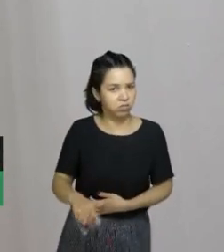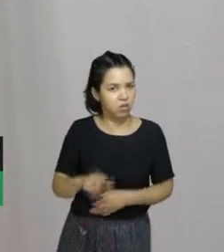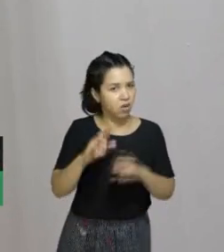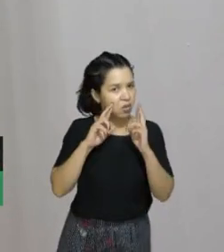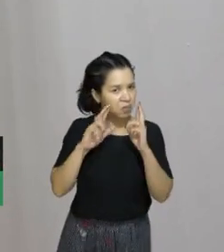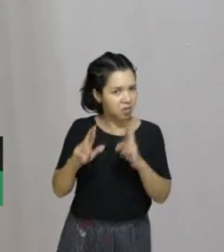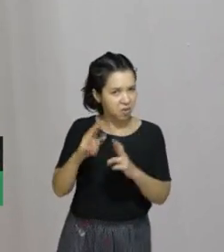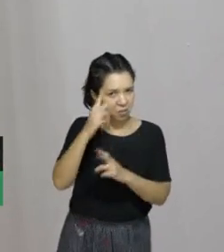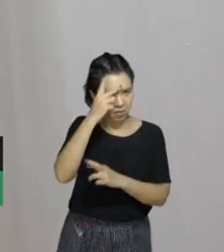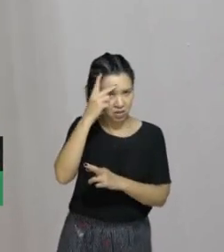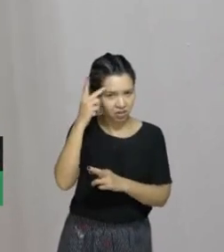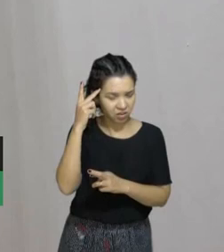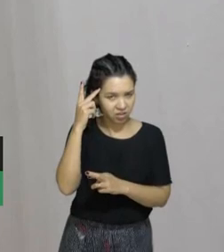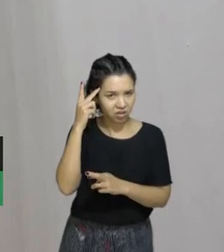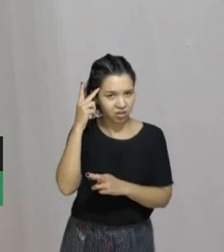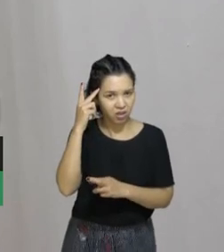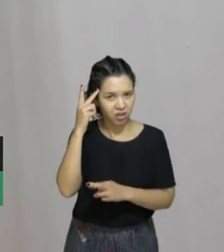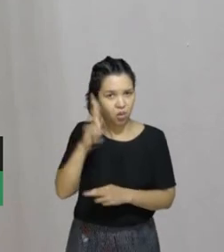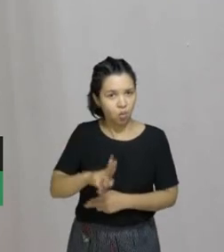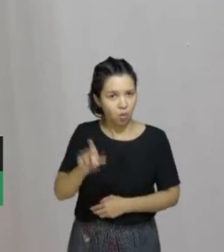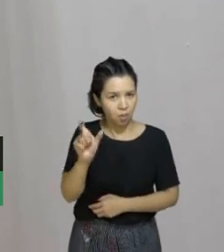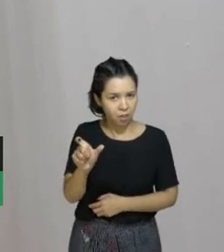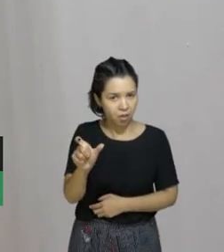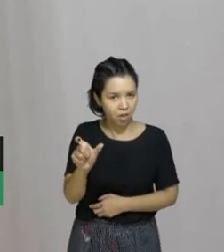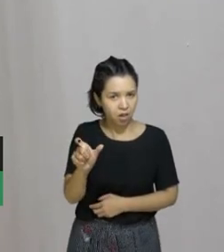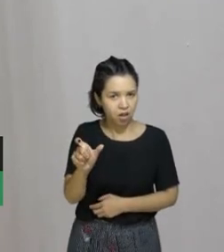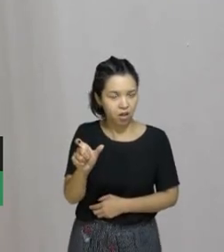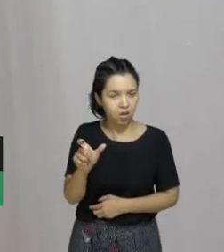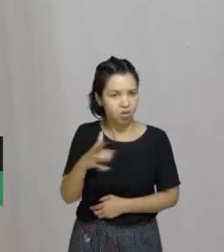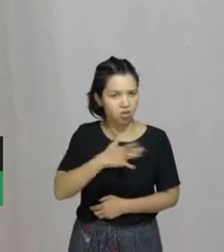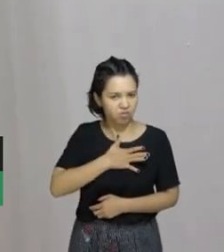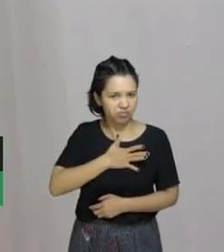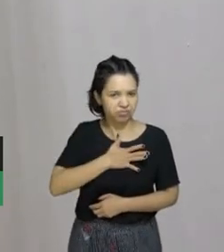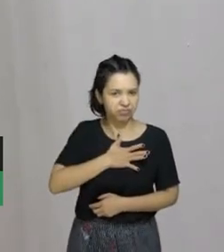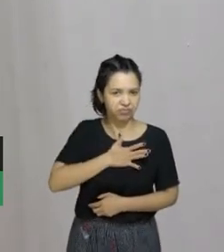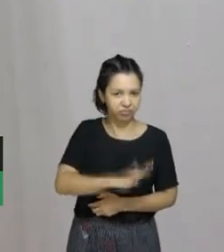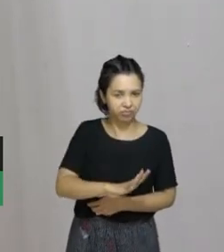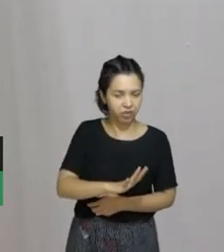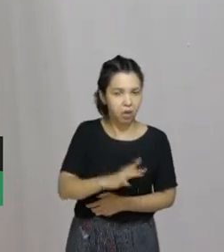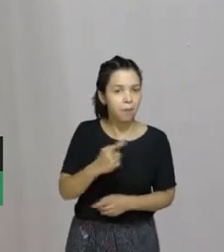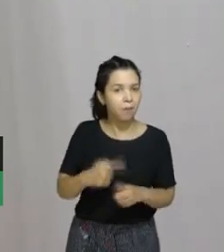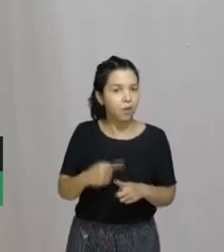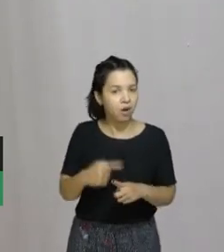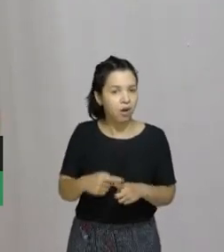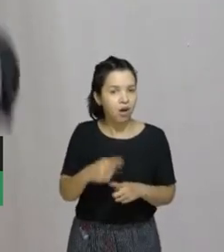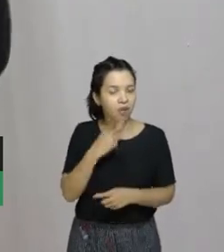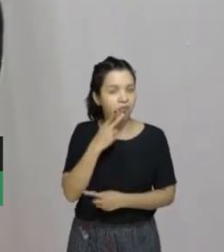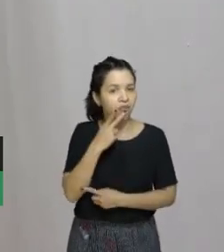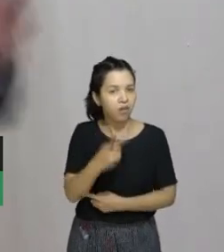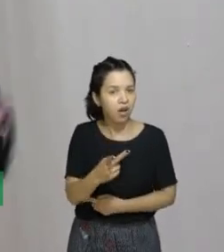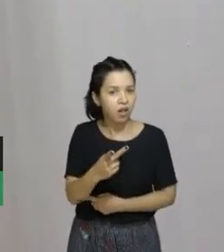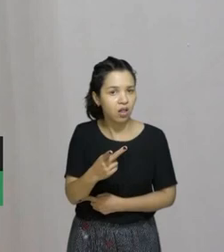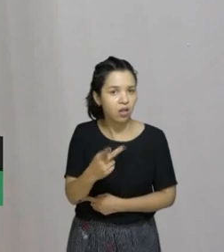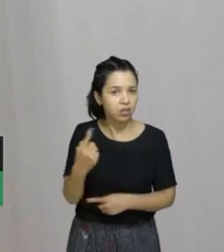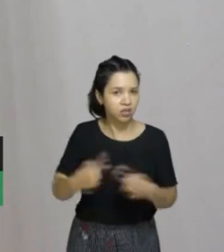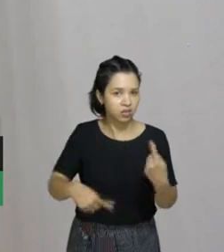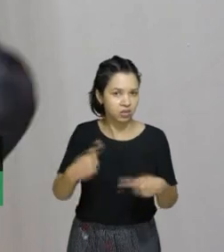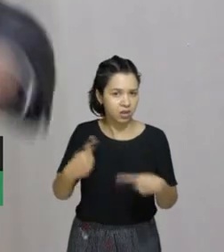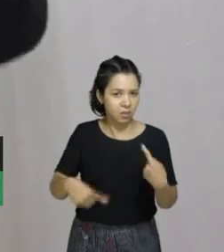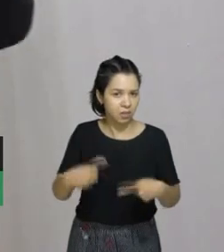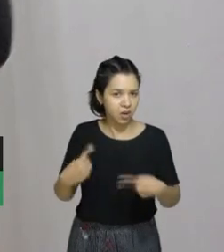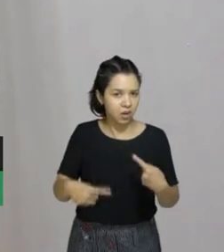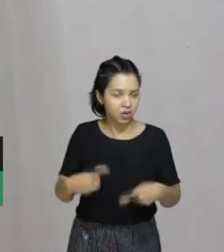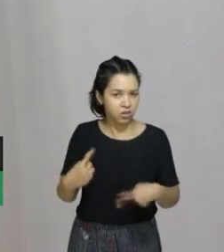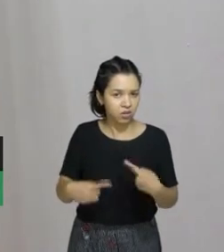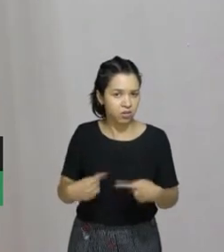uso dessa palavra nojenta, porque deram nome ainda desse show de Bate-Cu. Veja